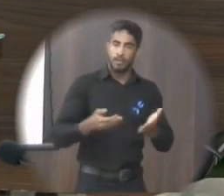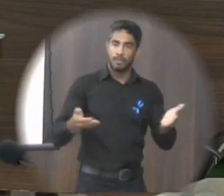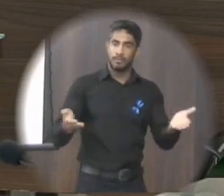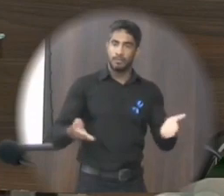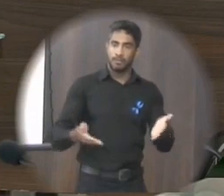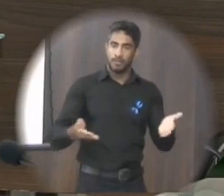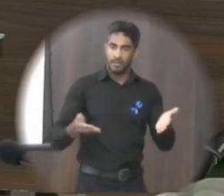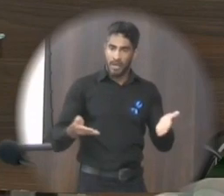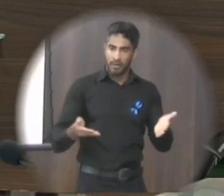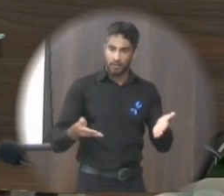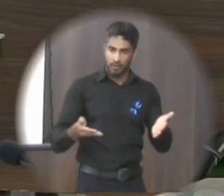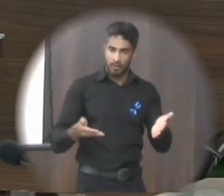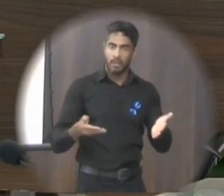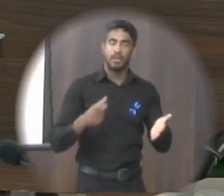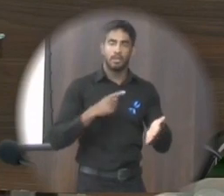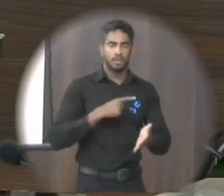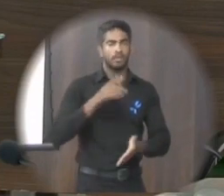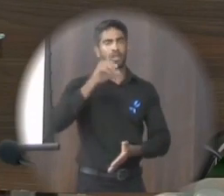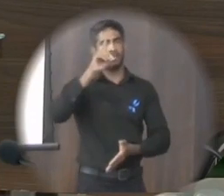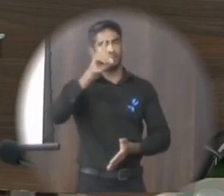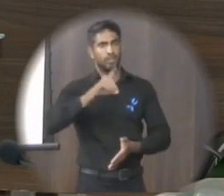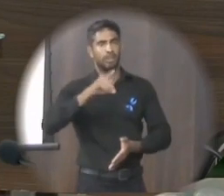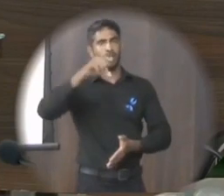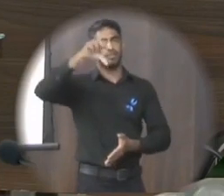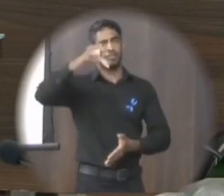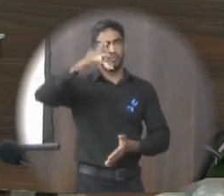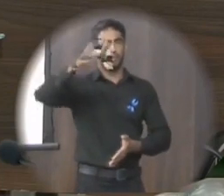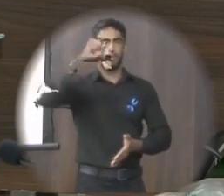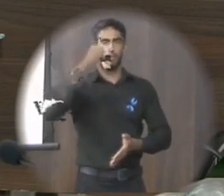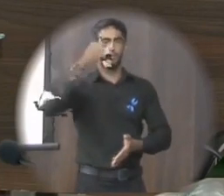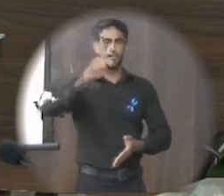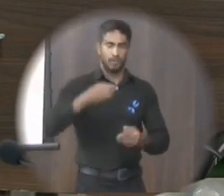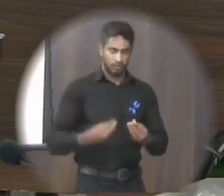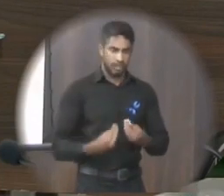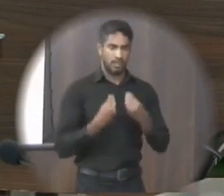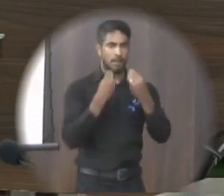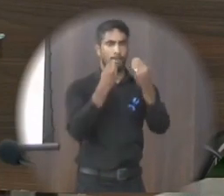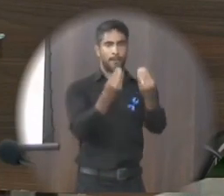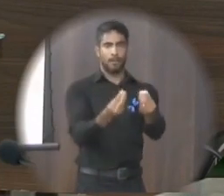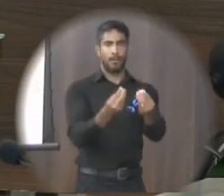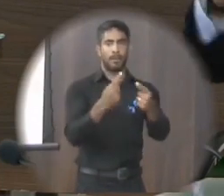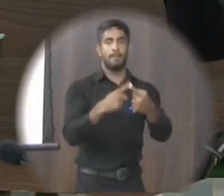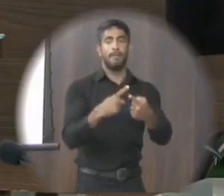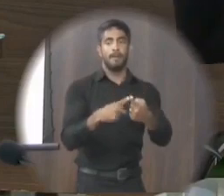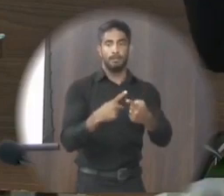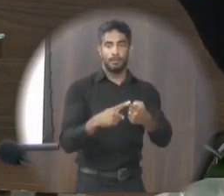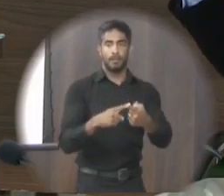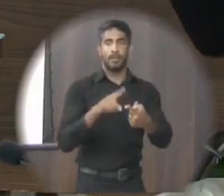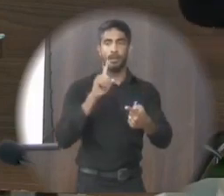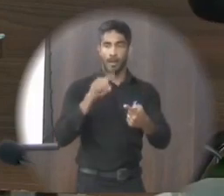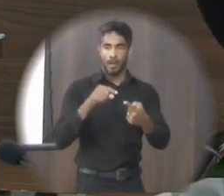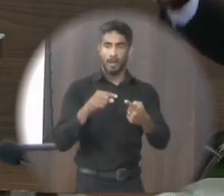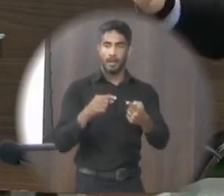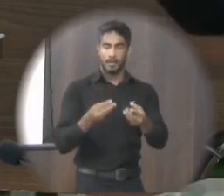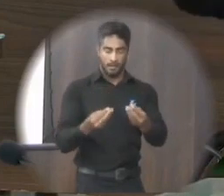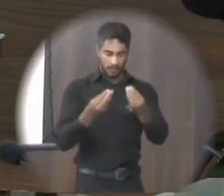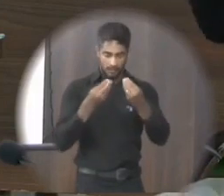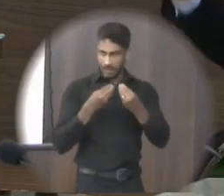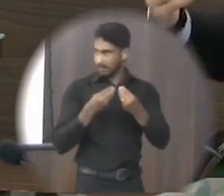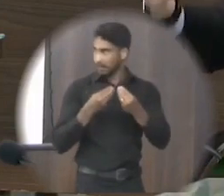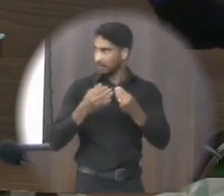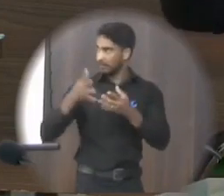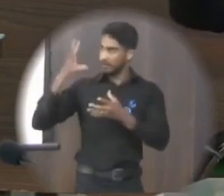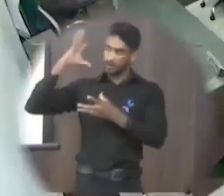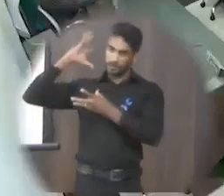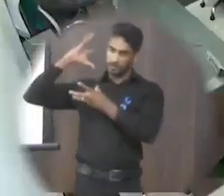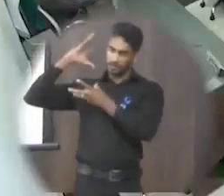agora que eu tenho esse direito desses 98 mil, chegar e colocar. Porque isso é que eu trouxe lá para mim, colega, foi lá de trás,